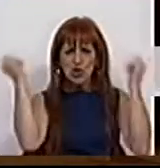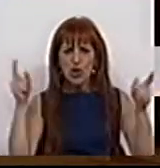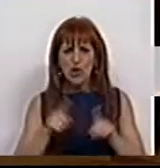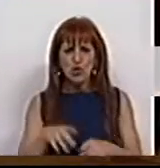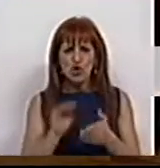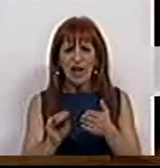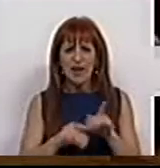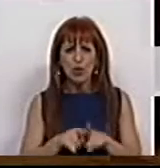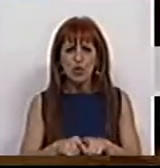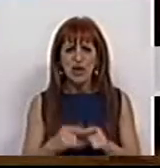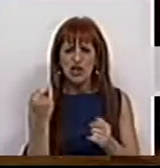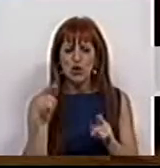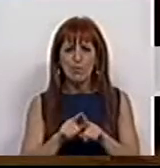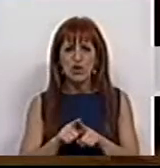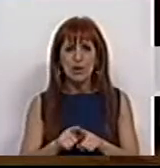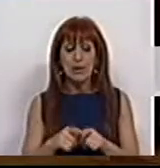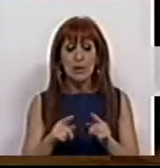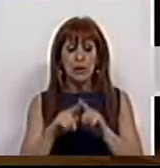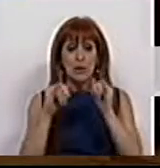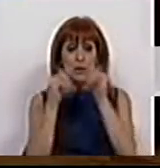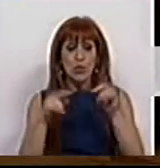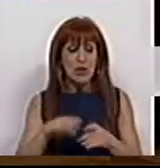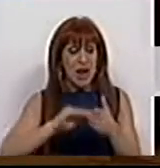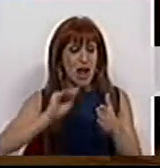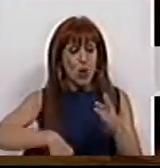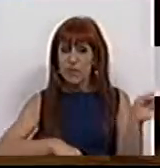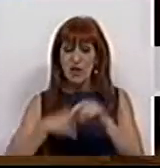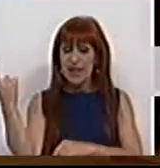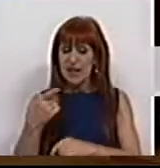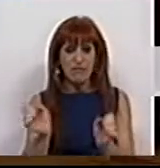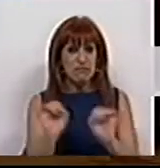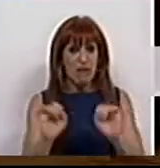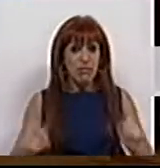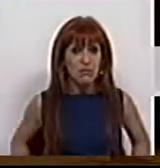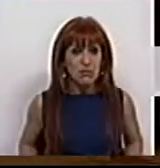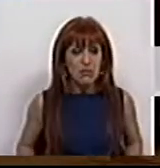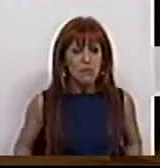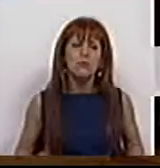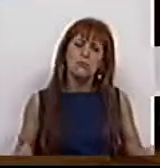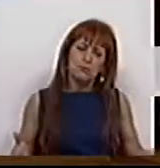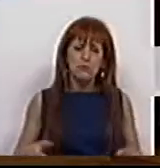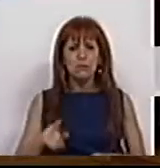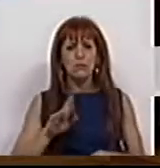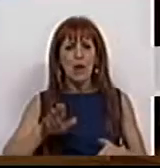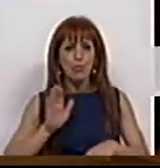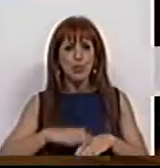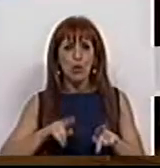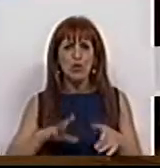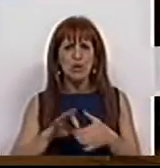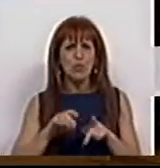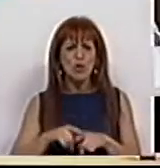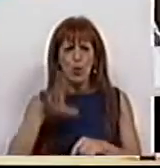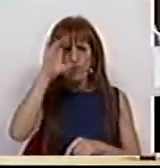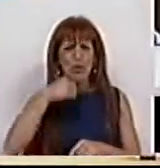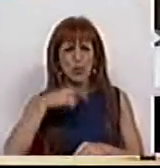Esqueceu-se do que está escrito nos instrumentos supranacionais, nem convenção, nem diretiva. Aliás, a propósito de dados pessoais, o